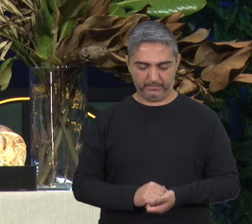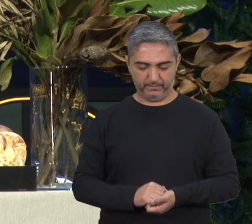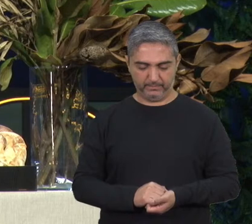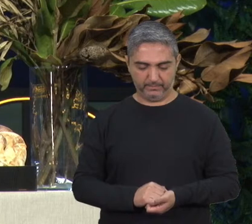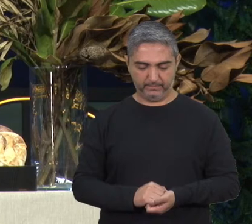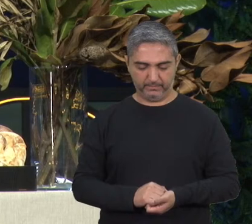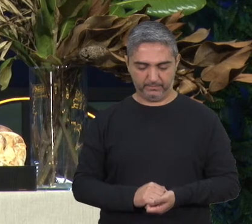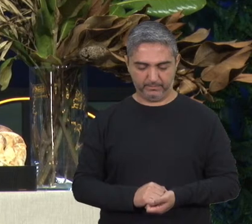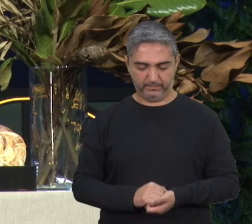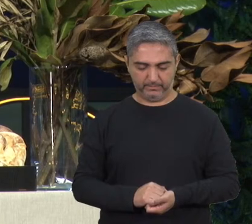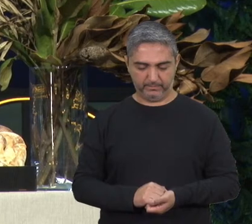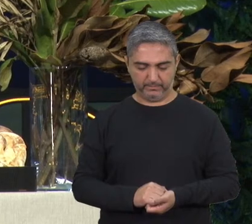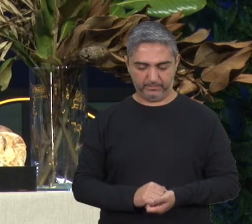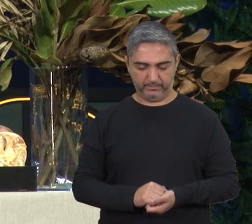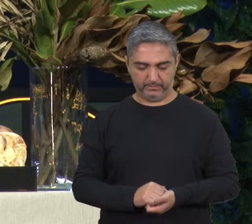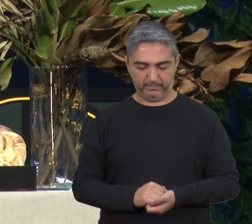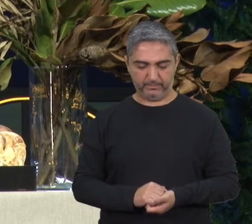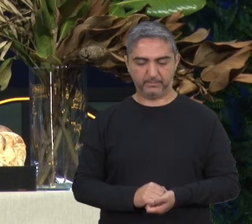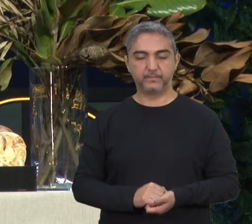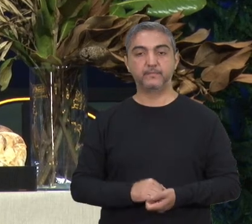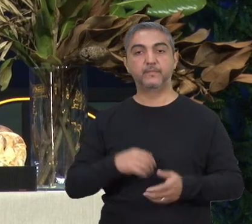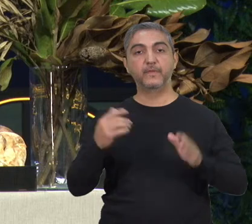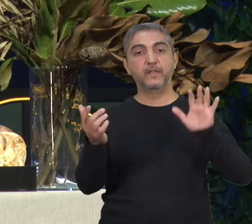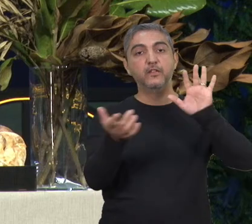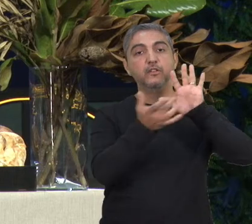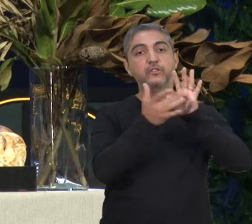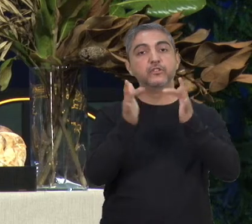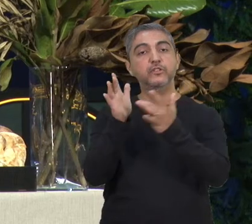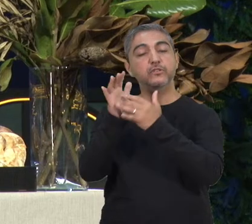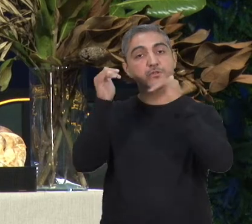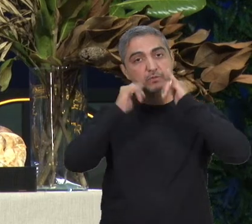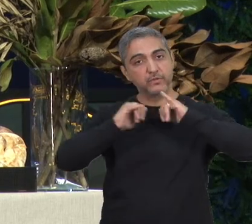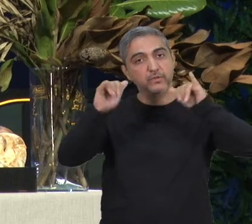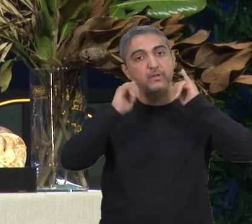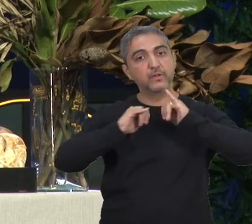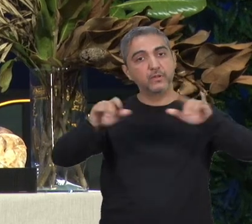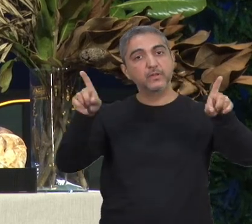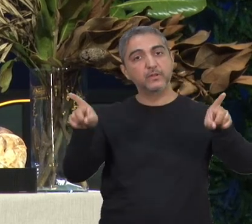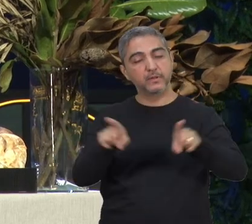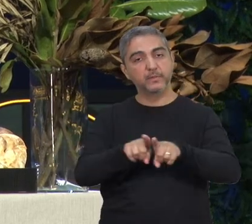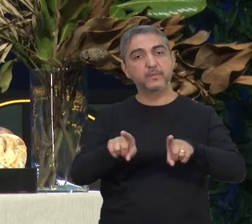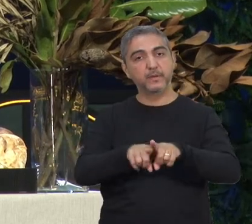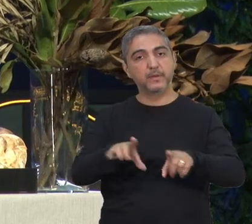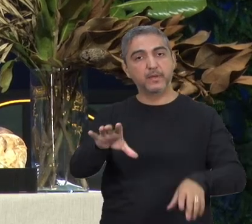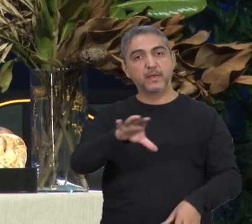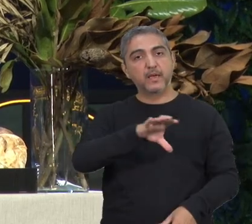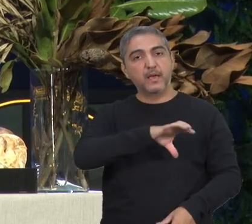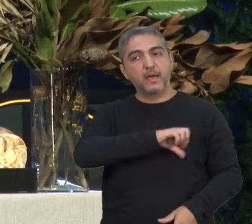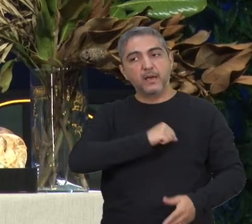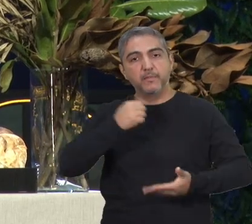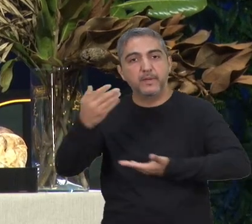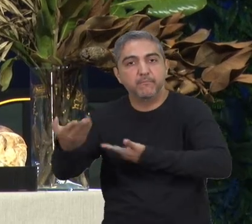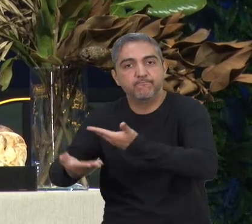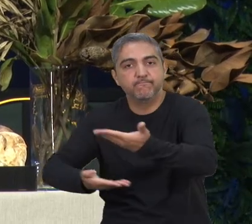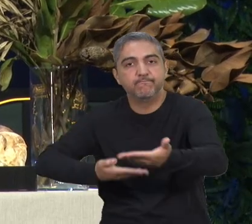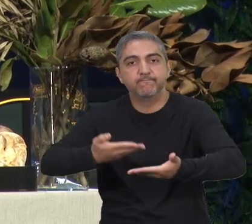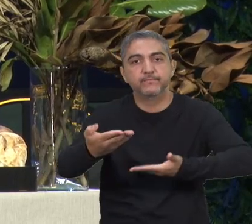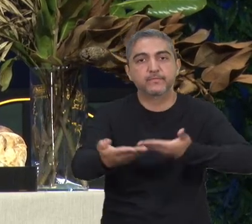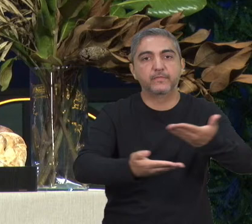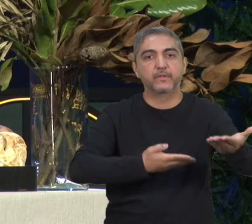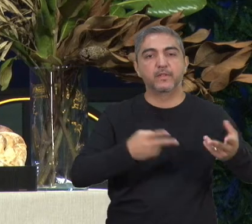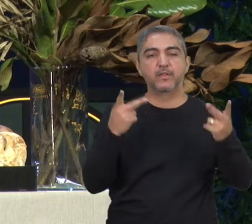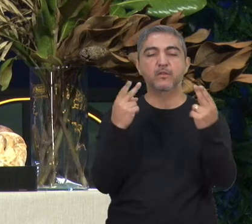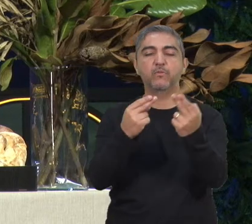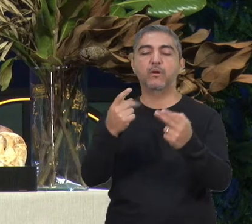Jesus disse: amem uns aos outros, assim como eu amei